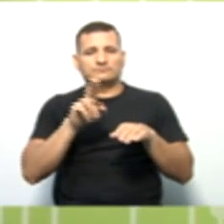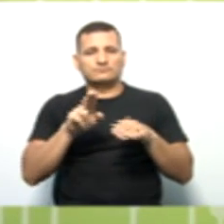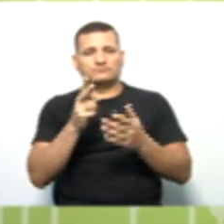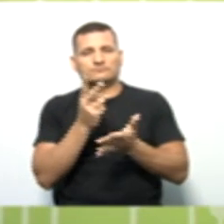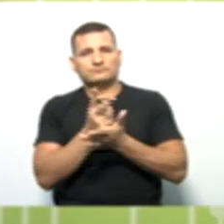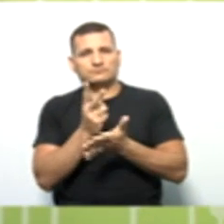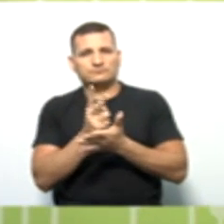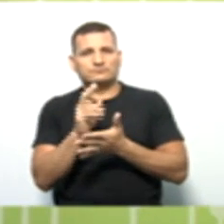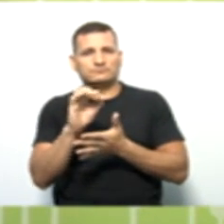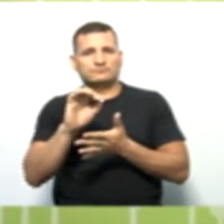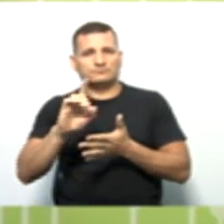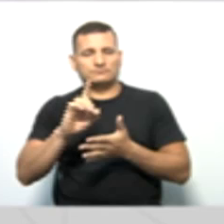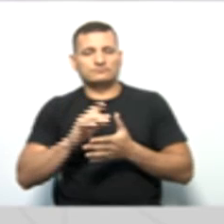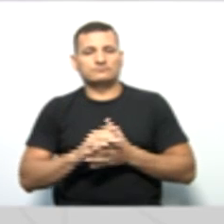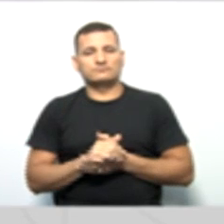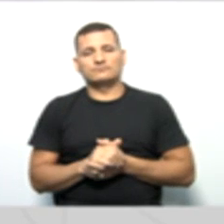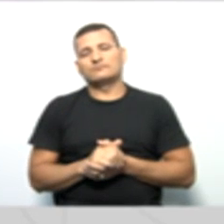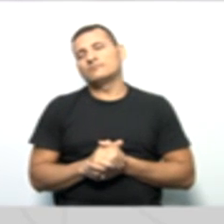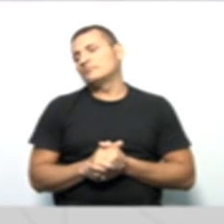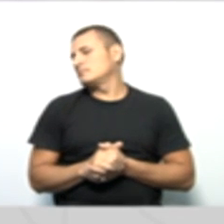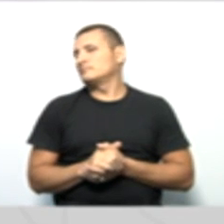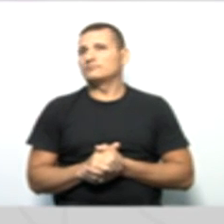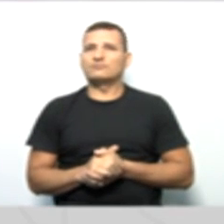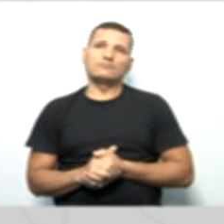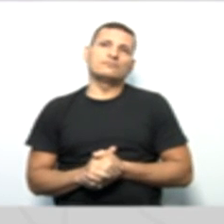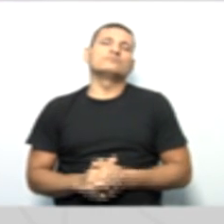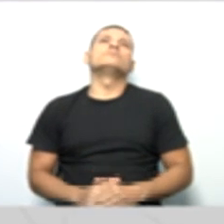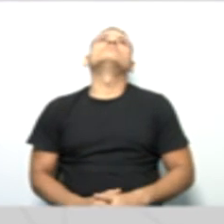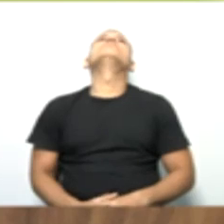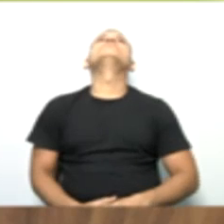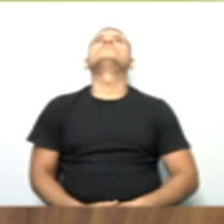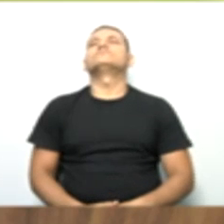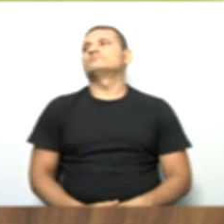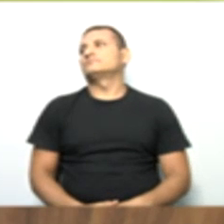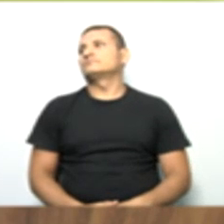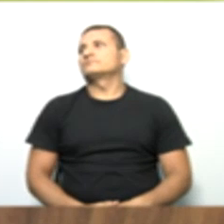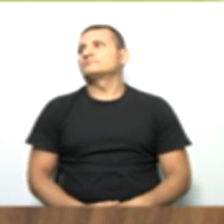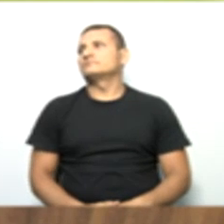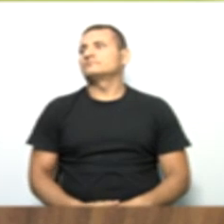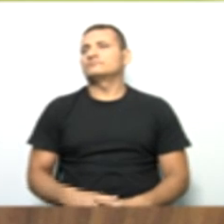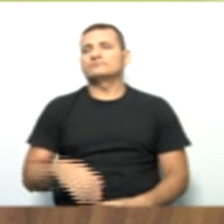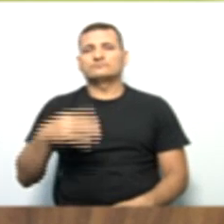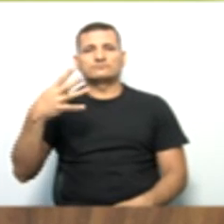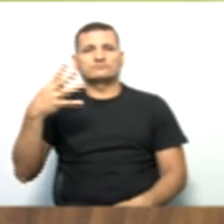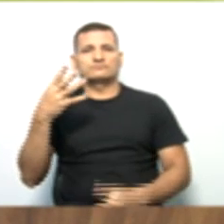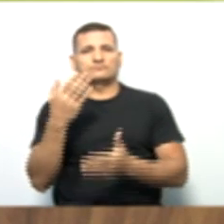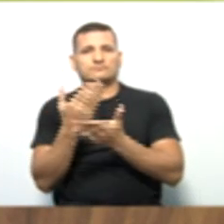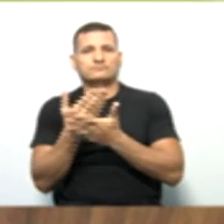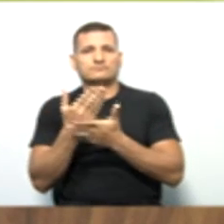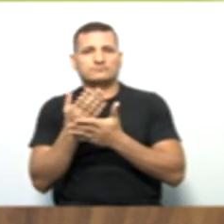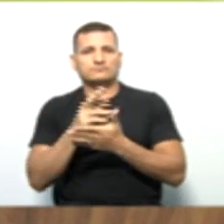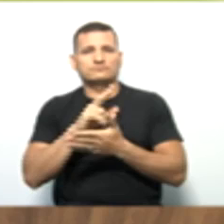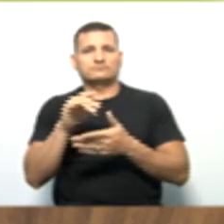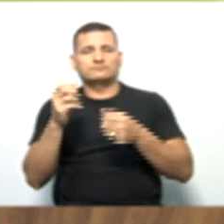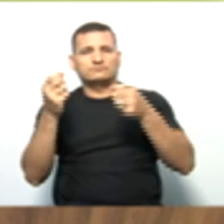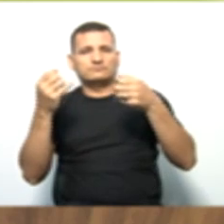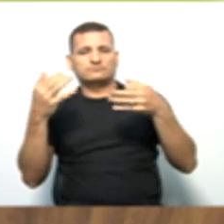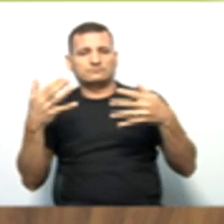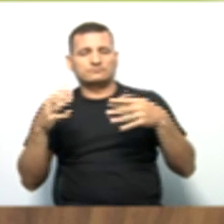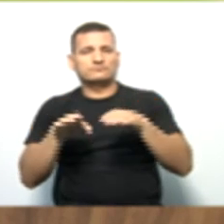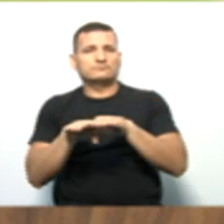para refabricação. Aí, professor, só na questão de padrões, na nossa quarta aula a gente vai falar sobre esses padrões, né,